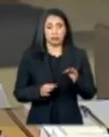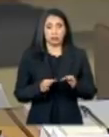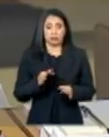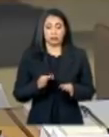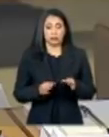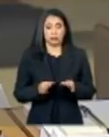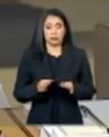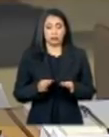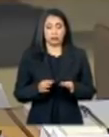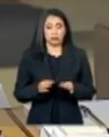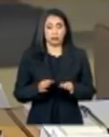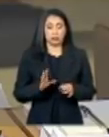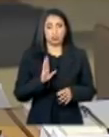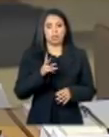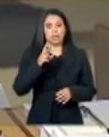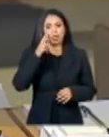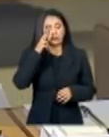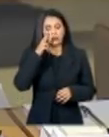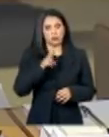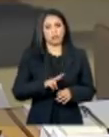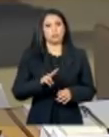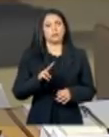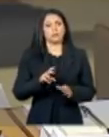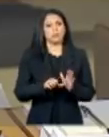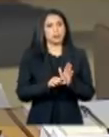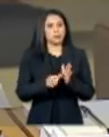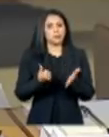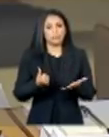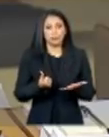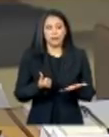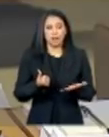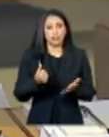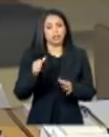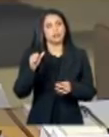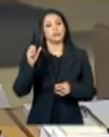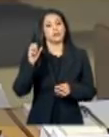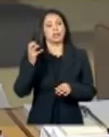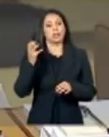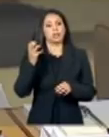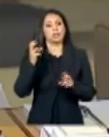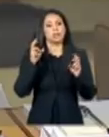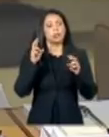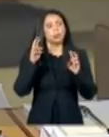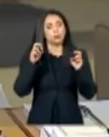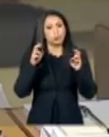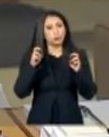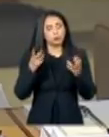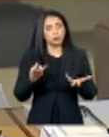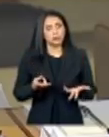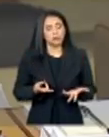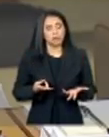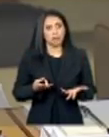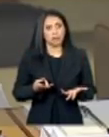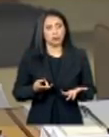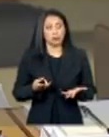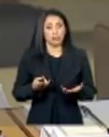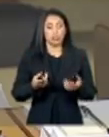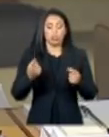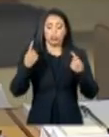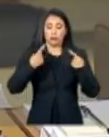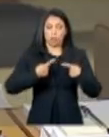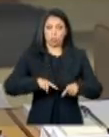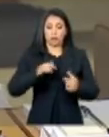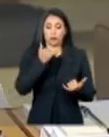como eu diz pela vez primeira matéria a matéria relativa rigidez da anistia